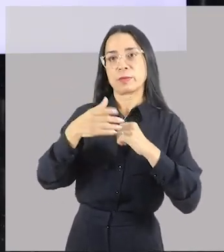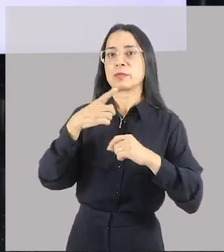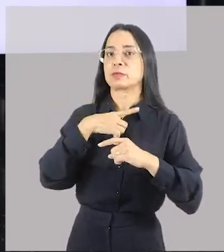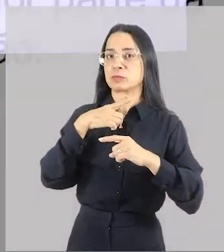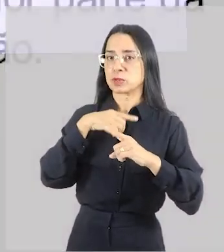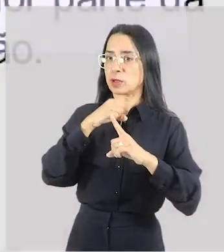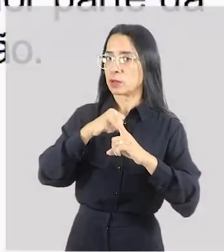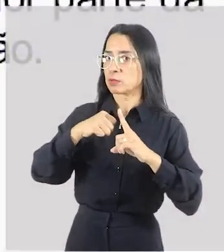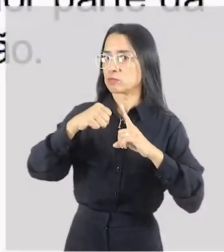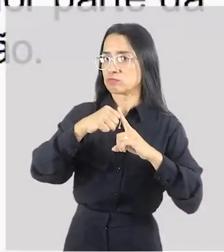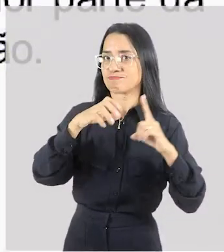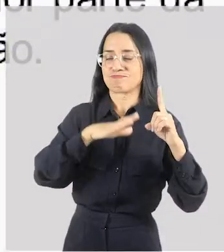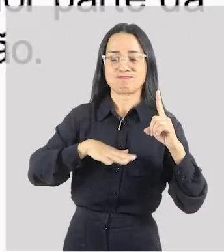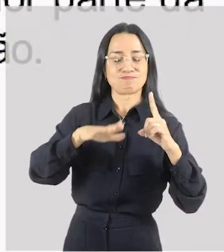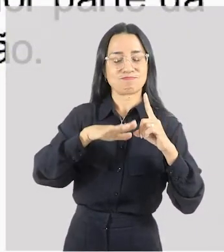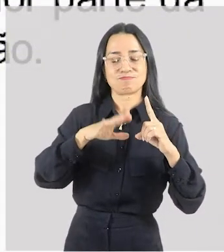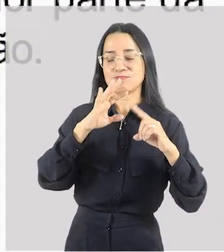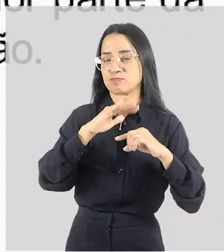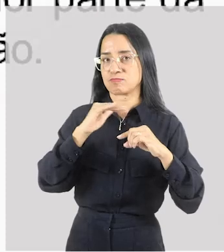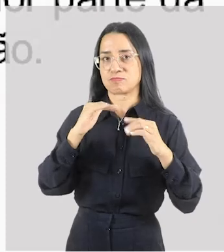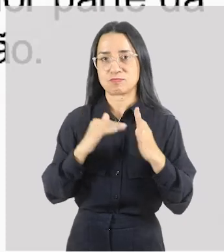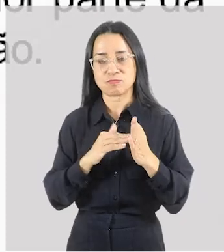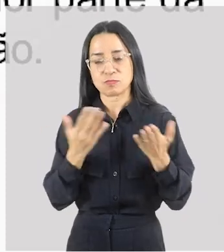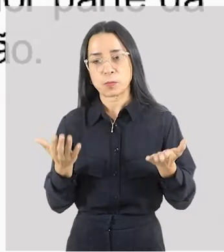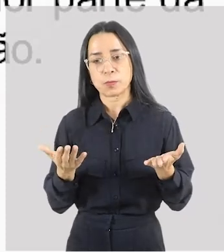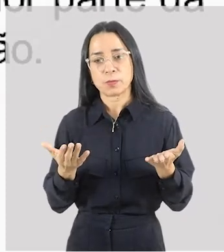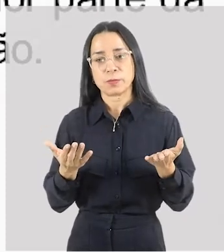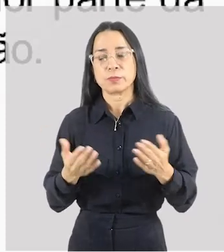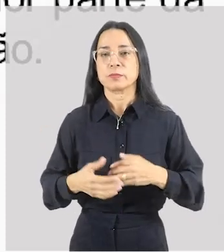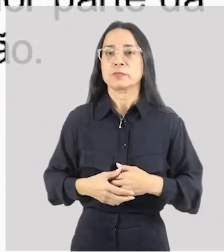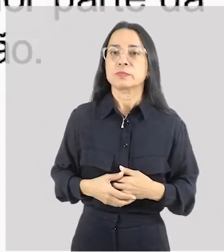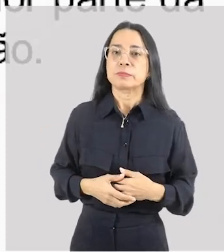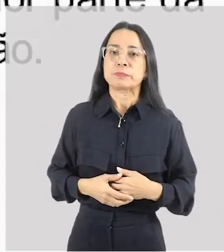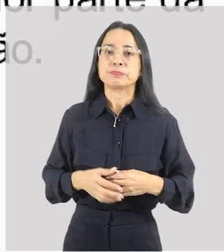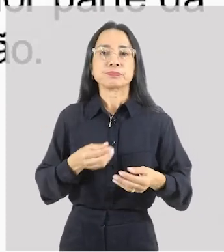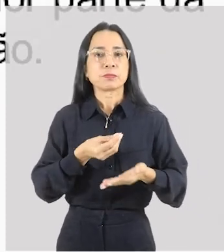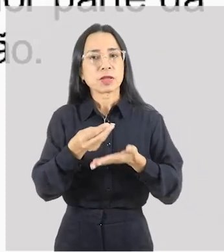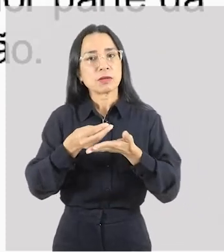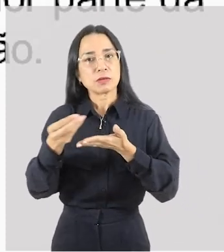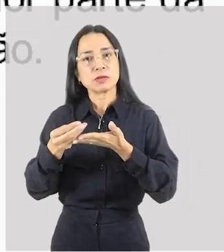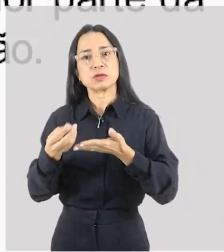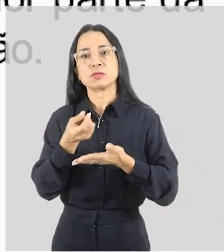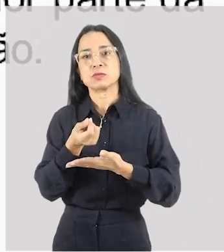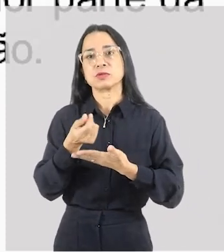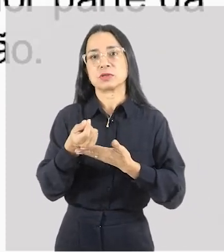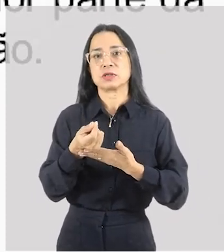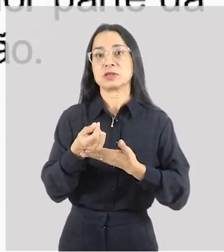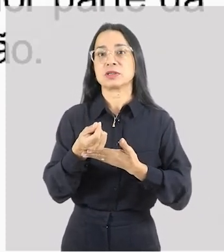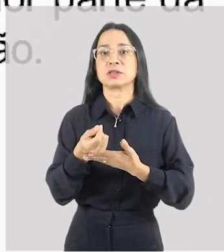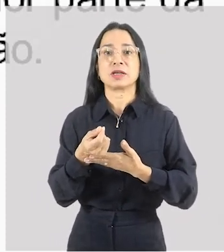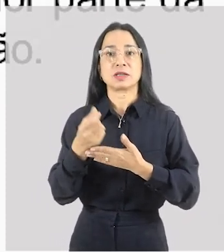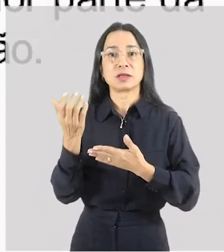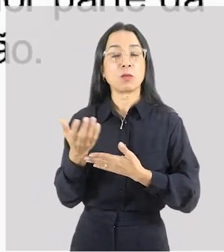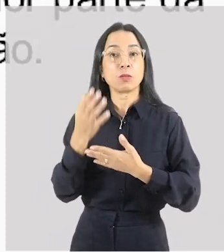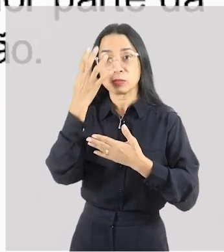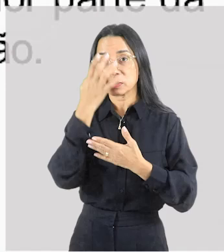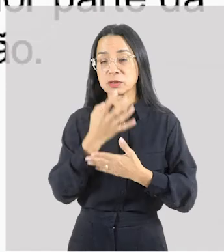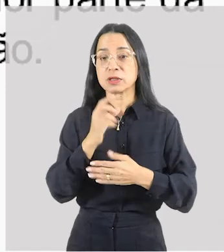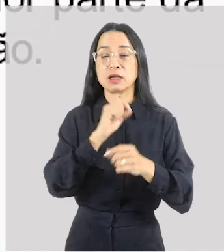Né? A distribuição desigual de renda é tão acentuada em alguns países que apenas uma mínima,